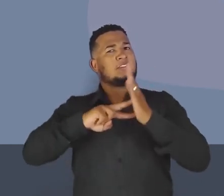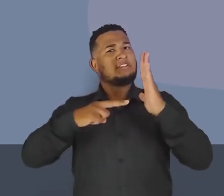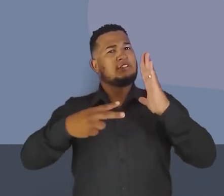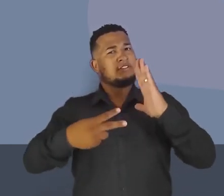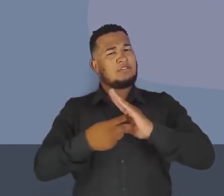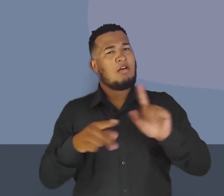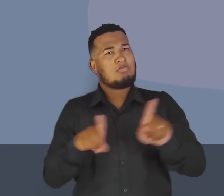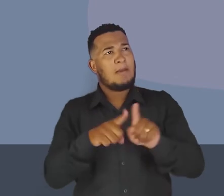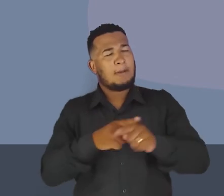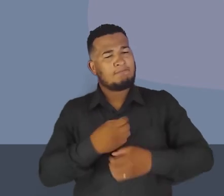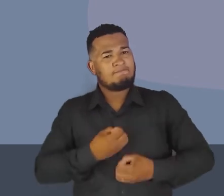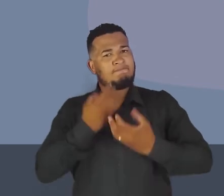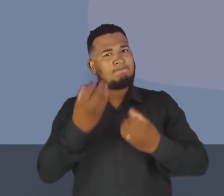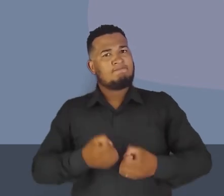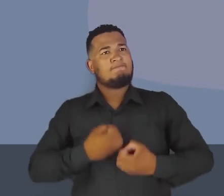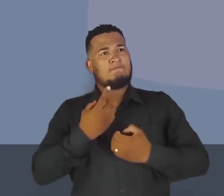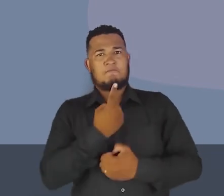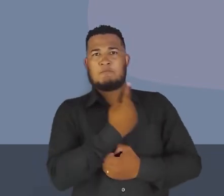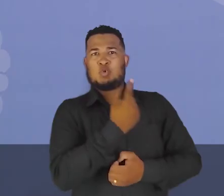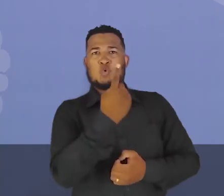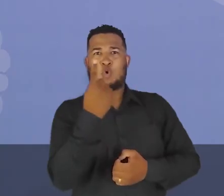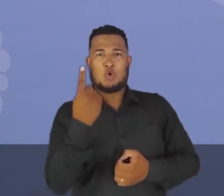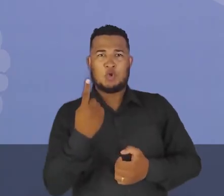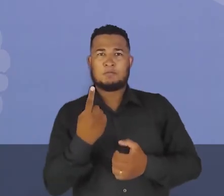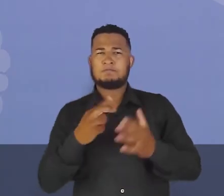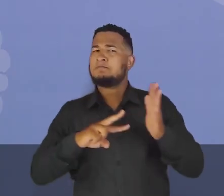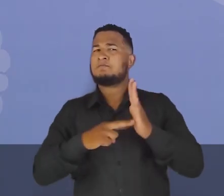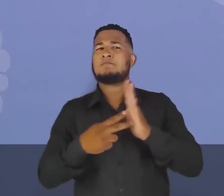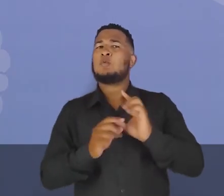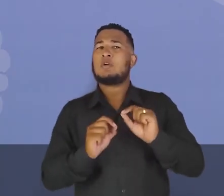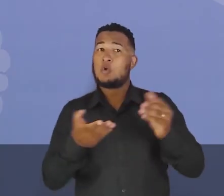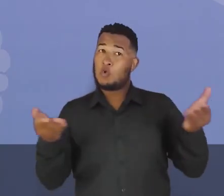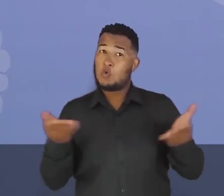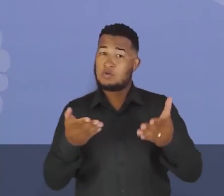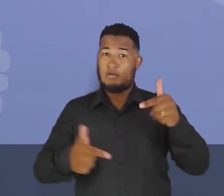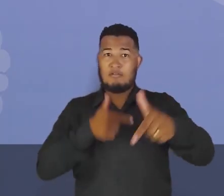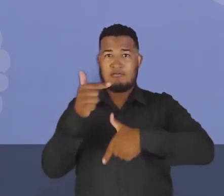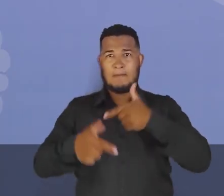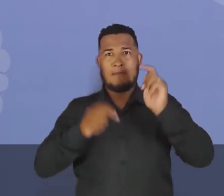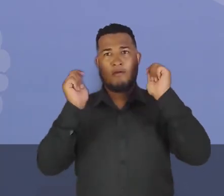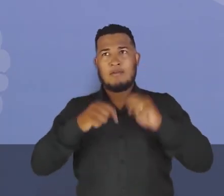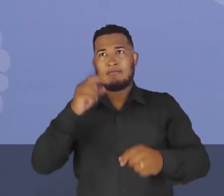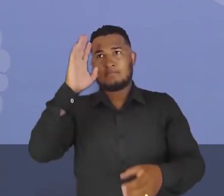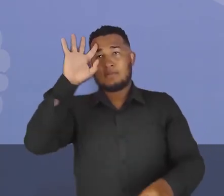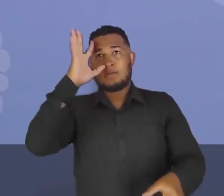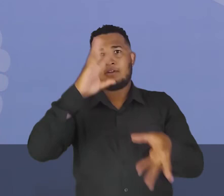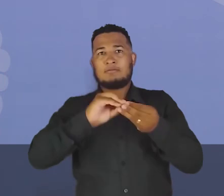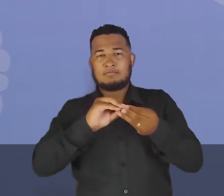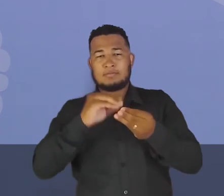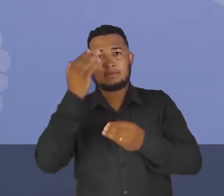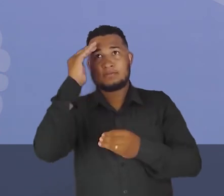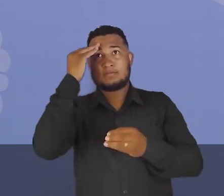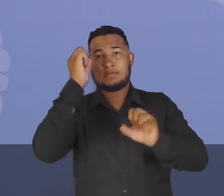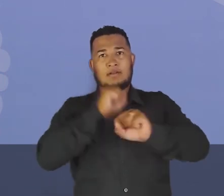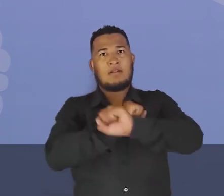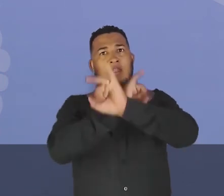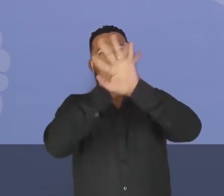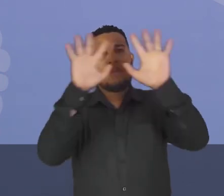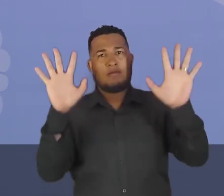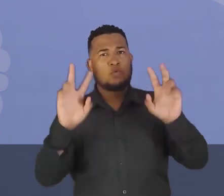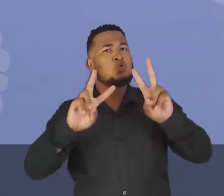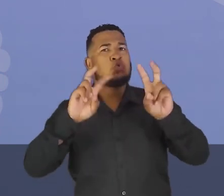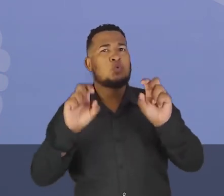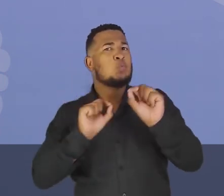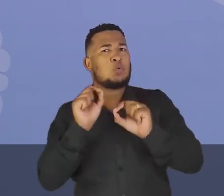uma expressão pessoal. Ou seja, hoje o trabalho passa a ser entendido, passa a ser compreendido